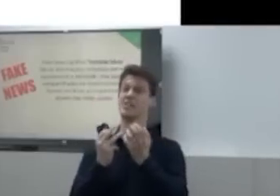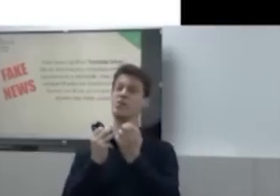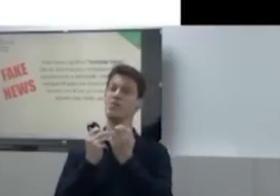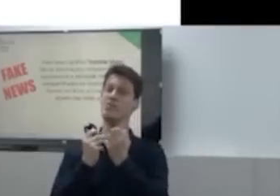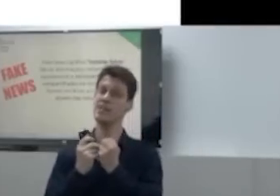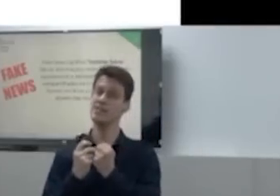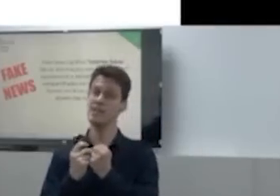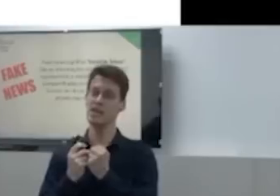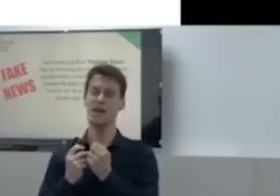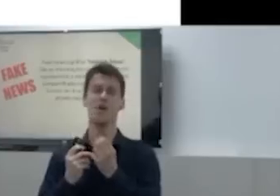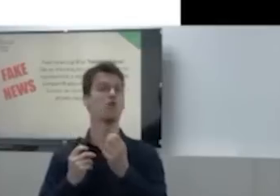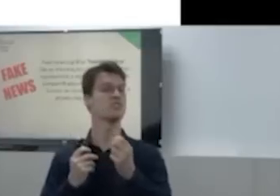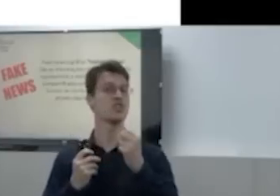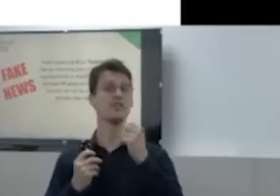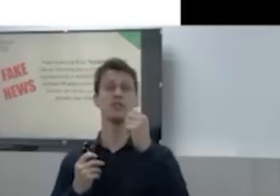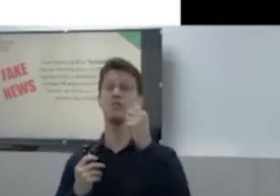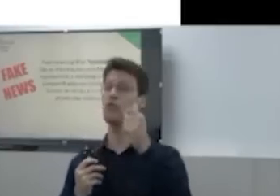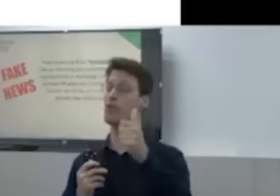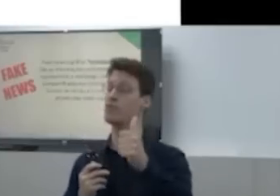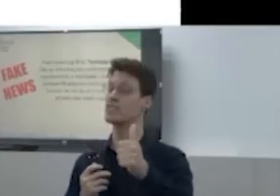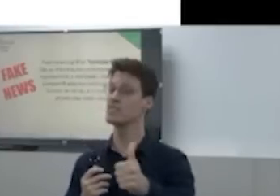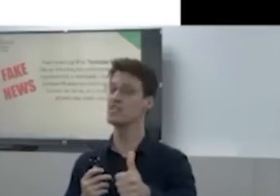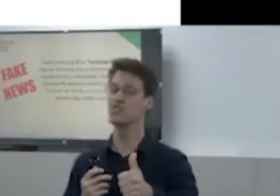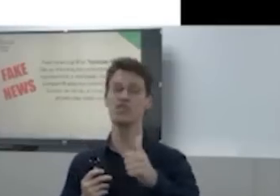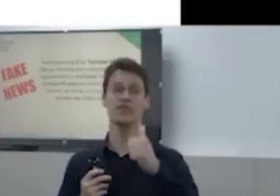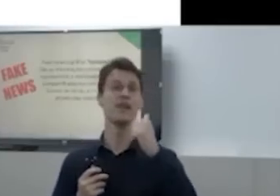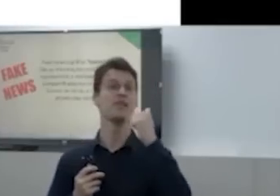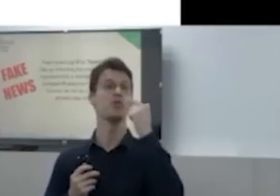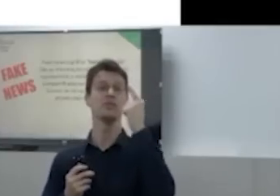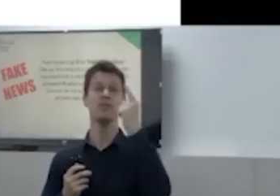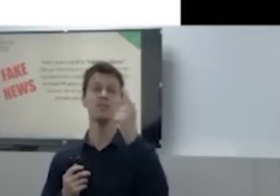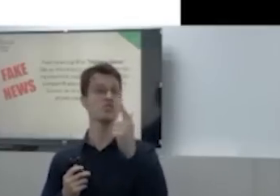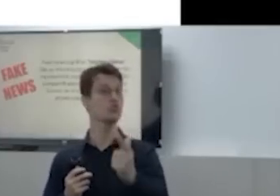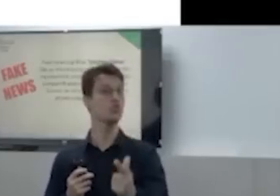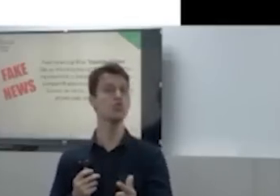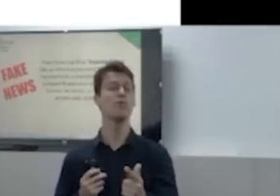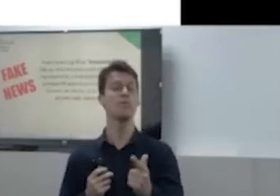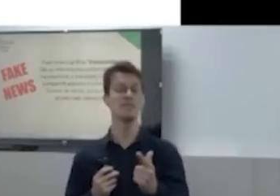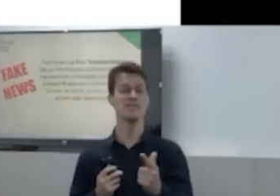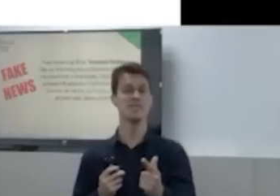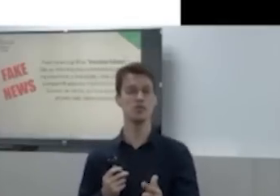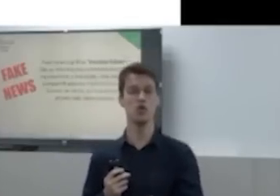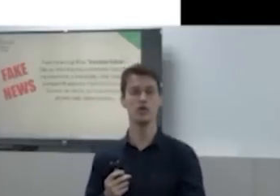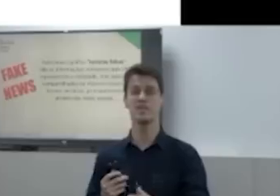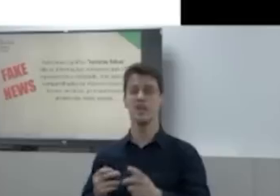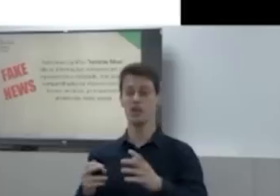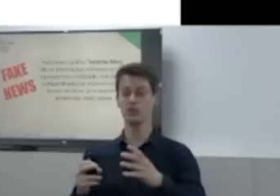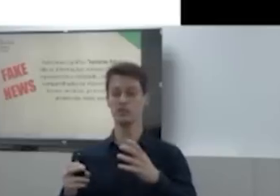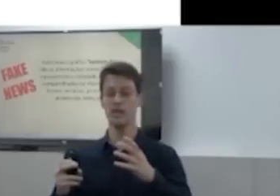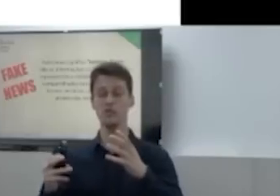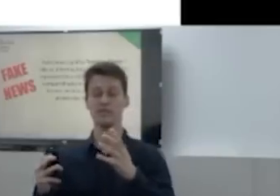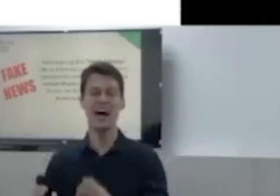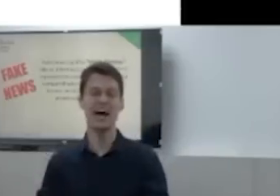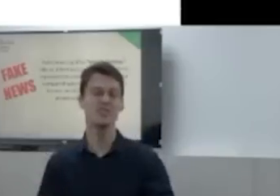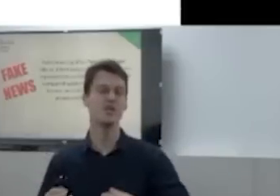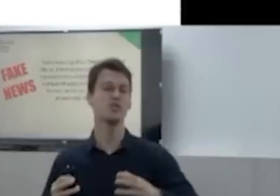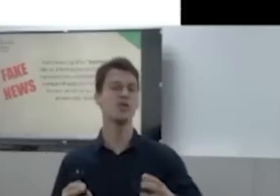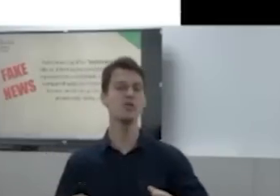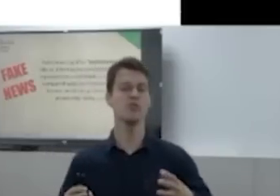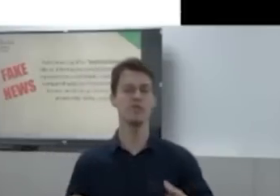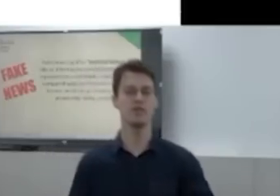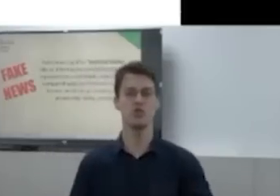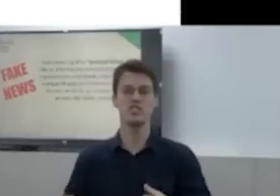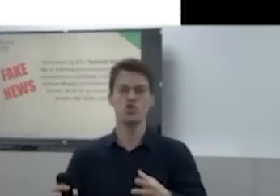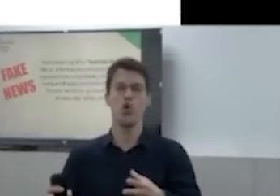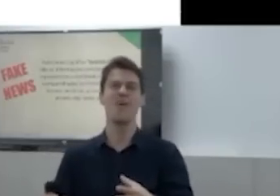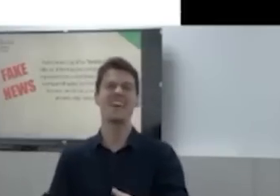ciência, que ela não é verdadeira, ou seja, não tem uma comprovação científica, não teve estudo por pesquisadores, eu não tenho dados,